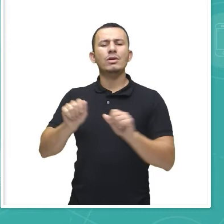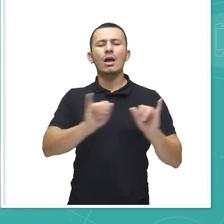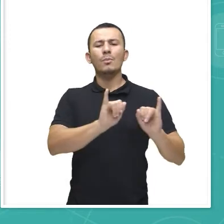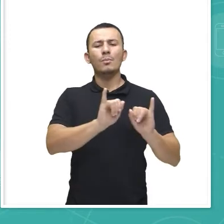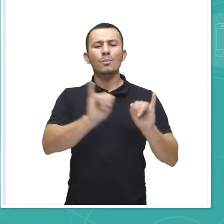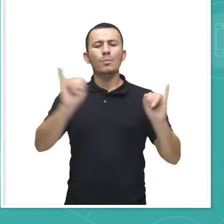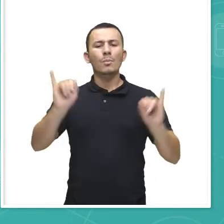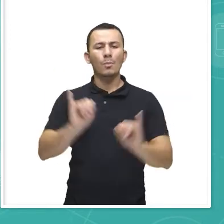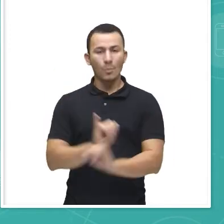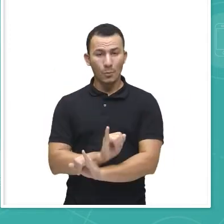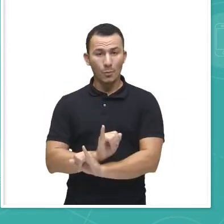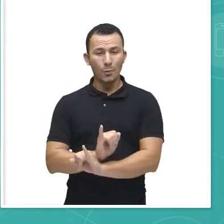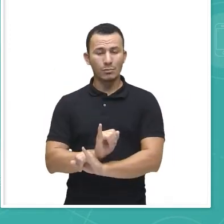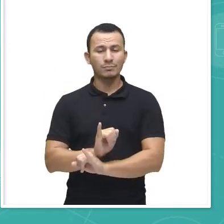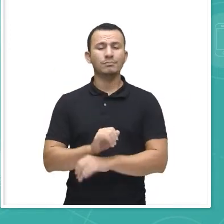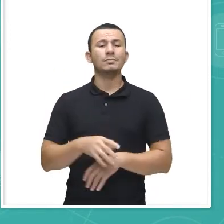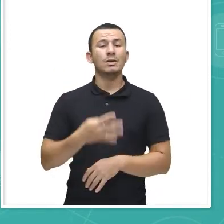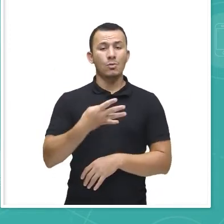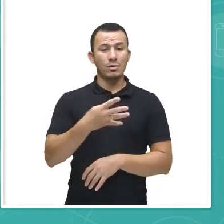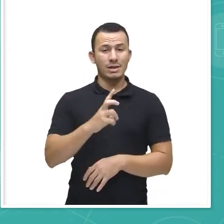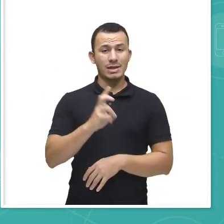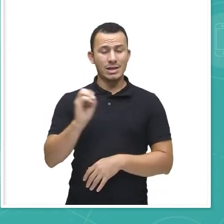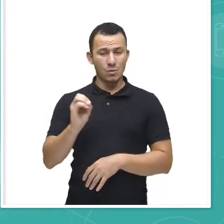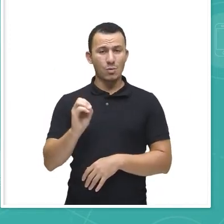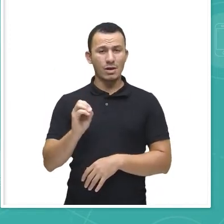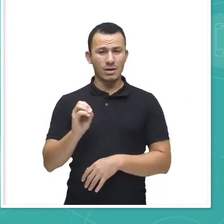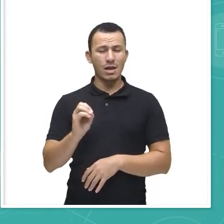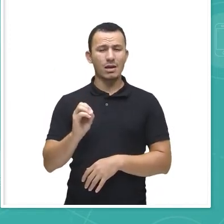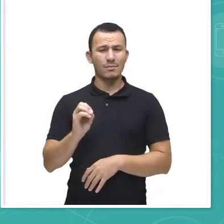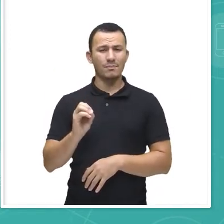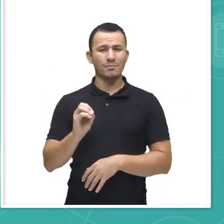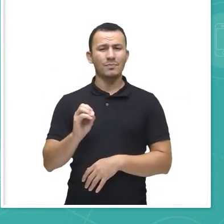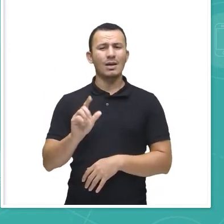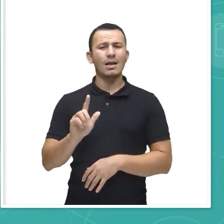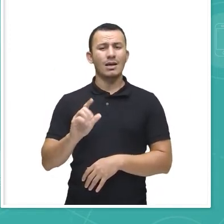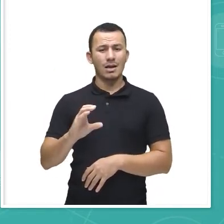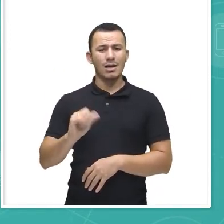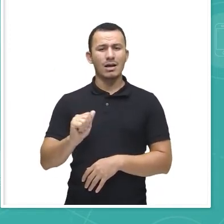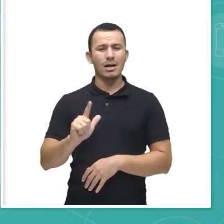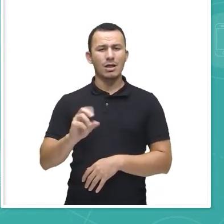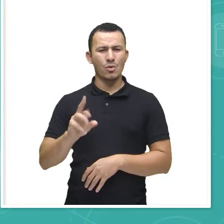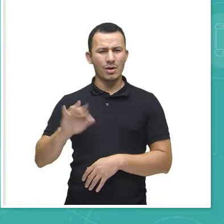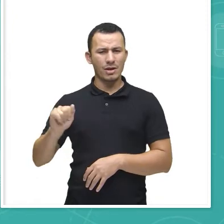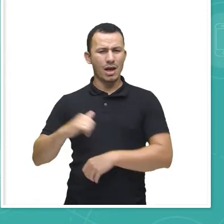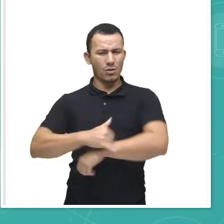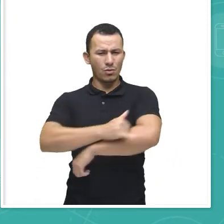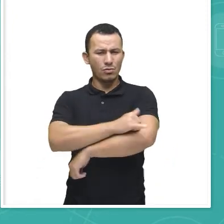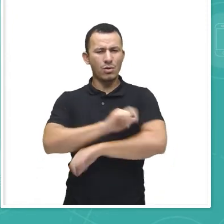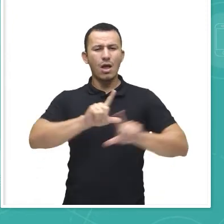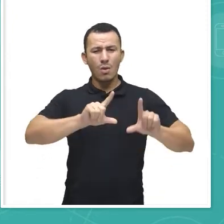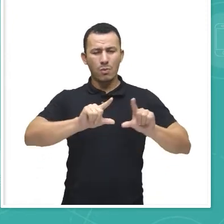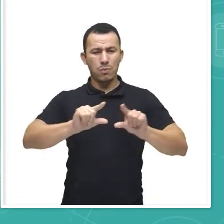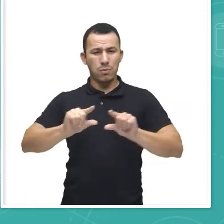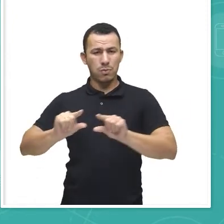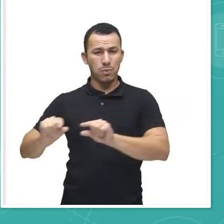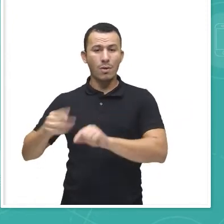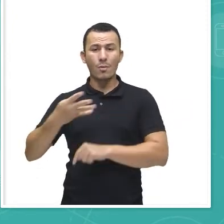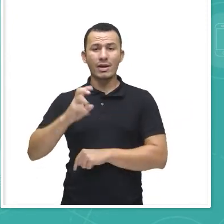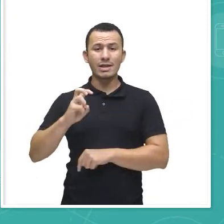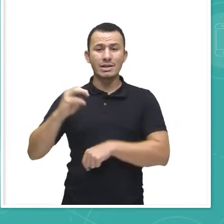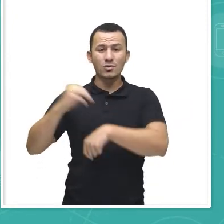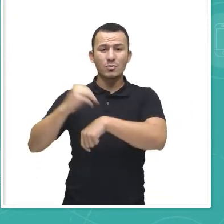de 450 calorias em 45 minutos de aula. E por fim, nós temos a